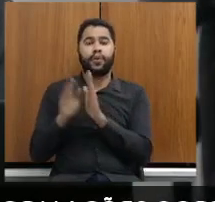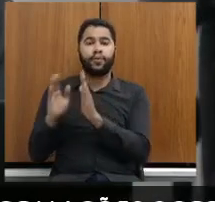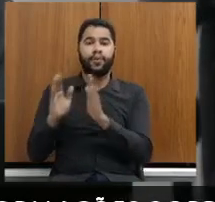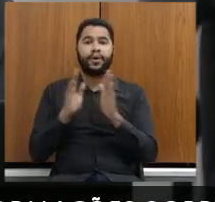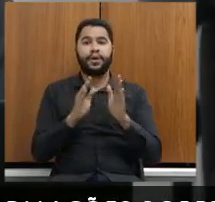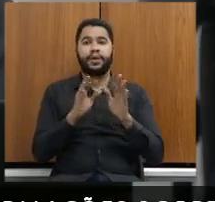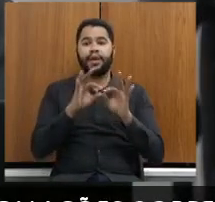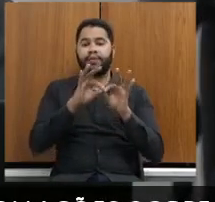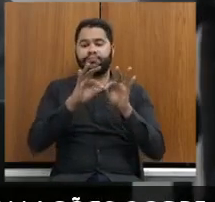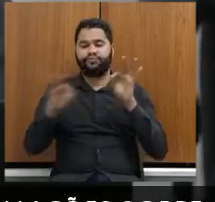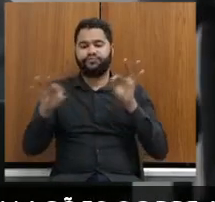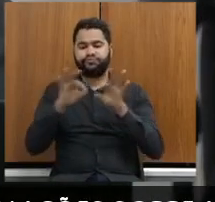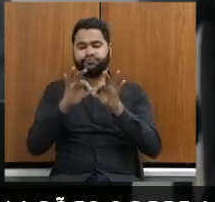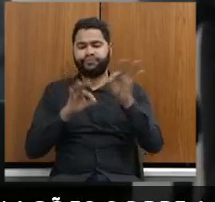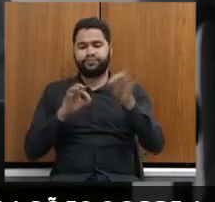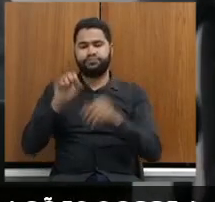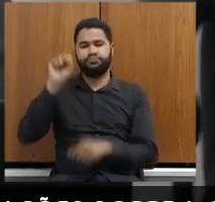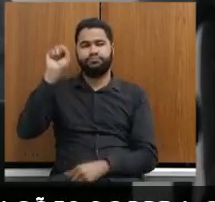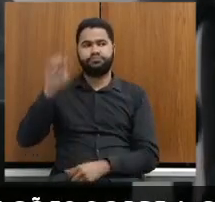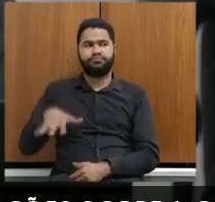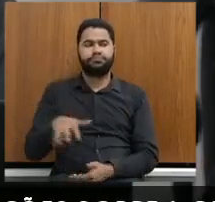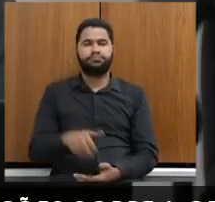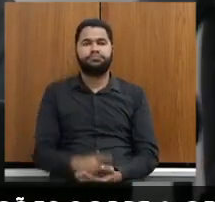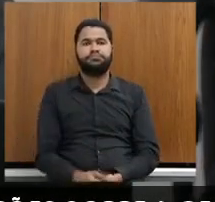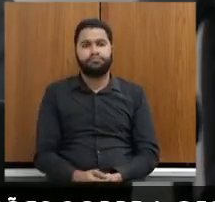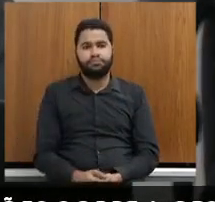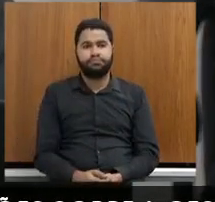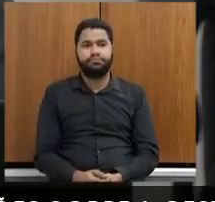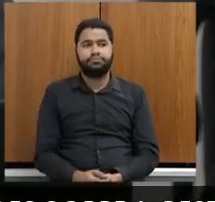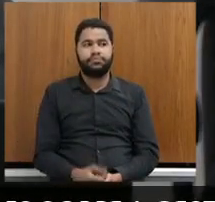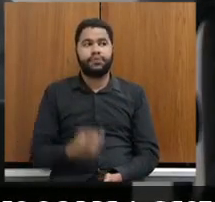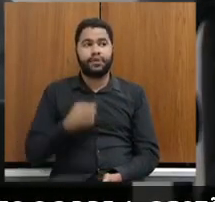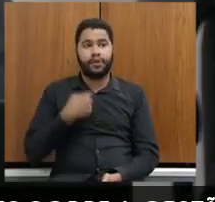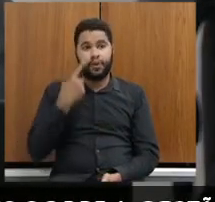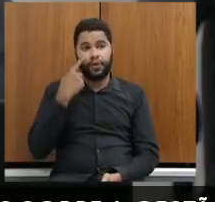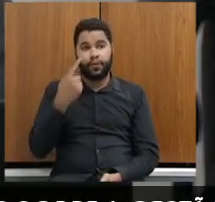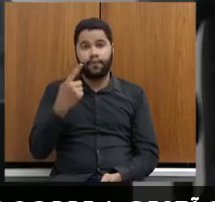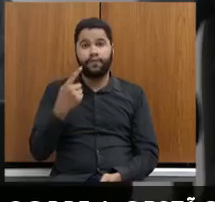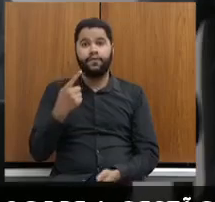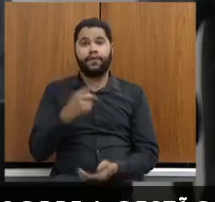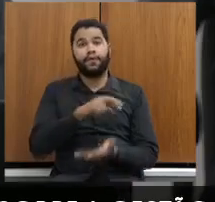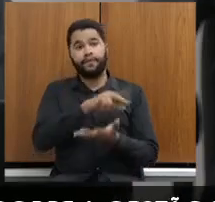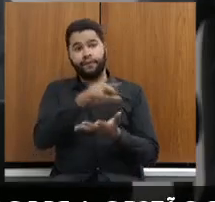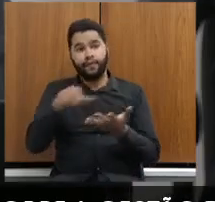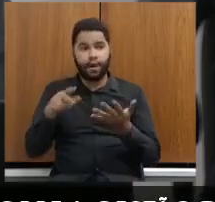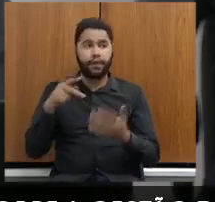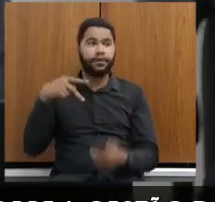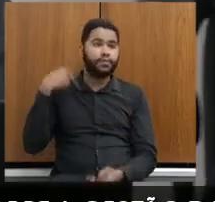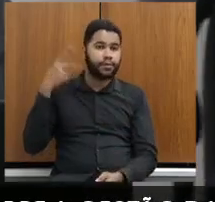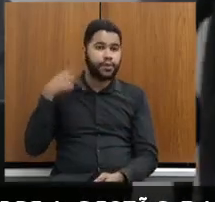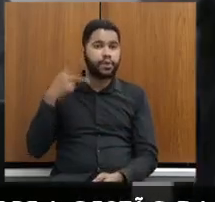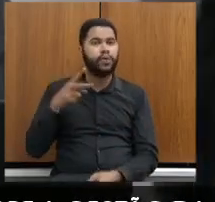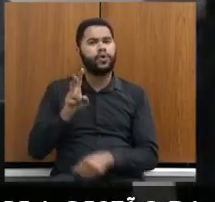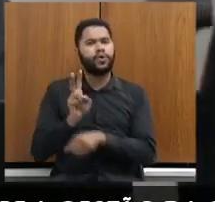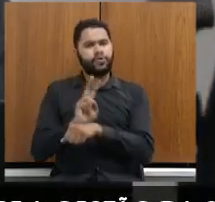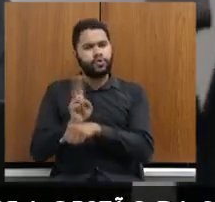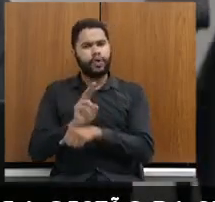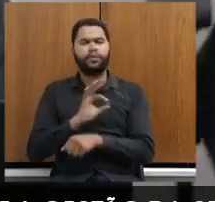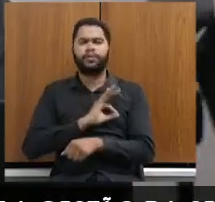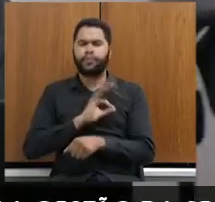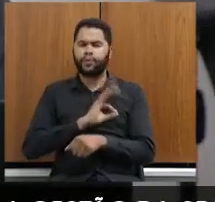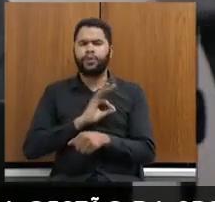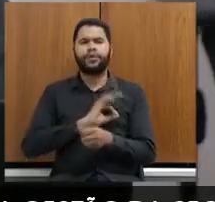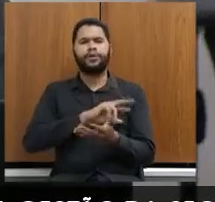que ele rasgou uma ata e jogou na lata de lixo é Eu vi aqui vários parlamentares todos os certo de polícia por ser a mesma